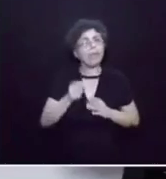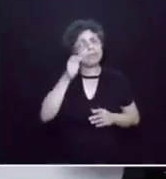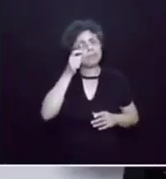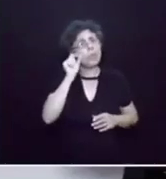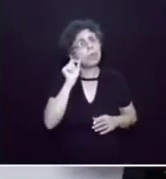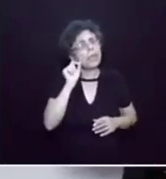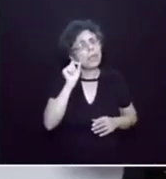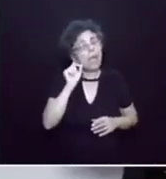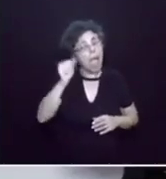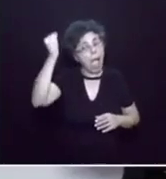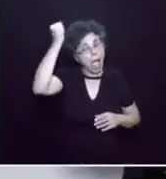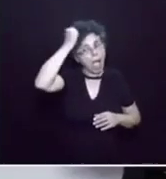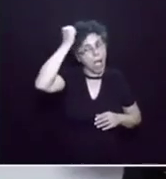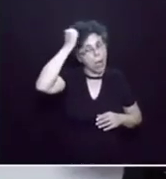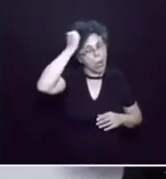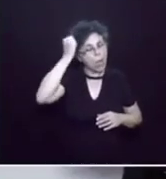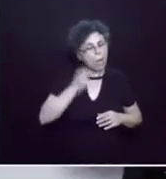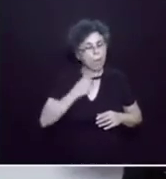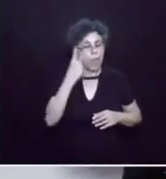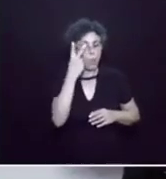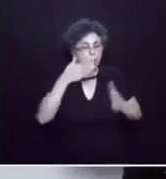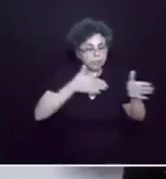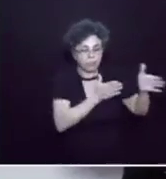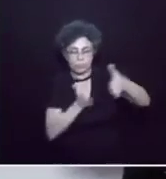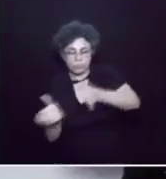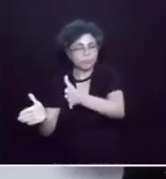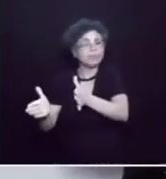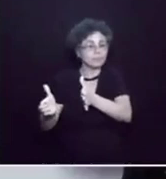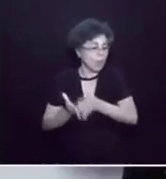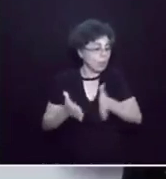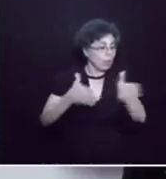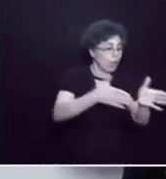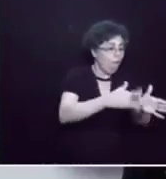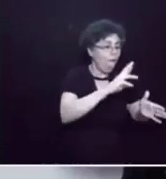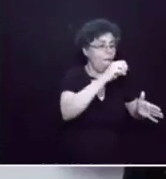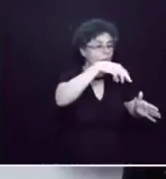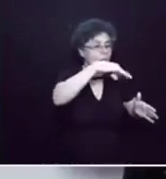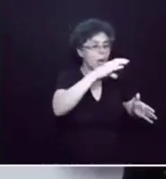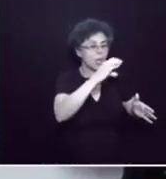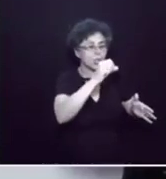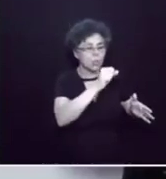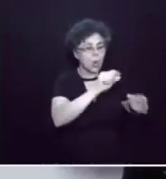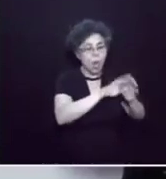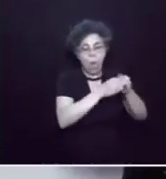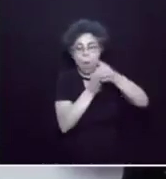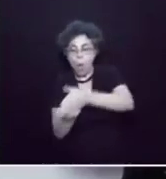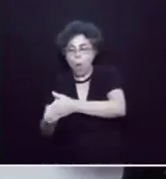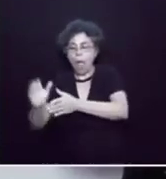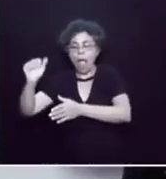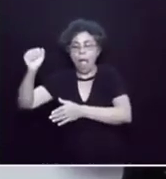Porque a culpa, ela pode tomar dois caminhos diversos. O caminho do remorso ou o caminho do